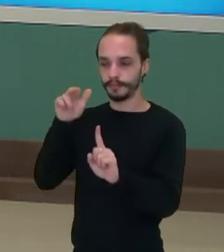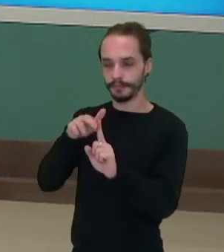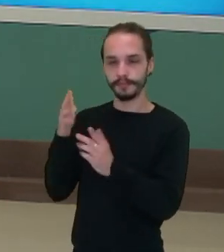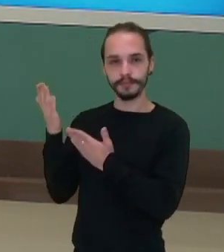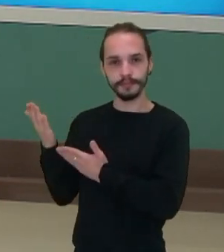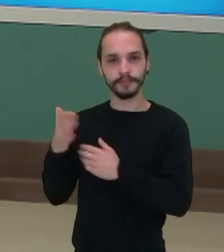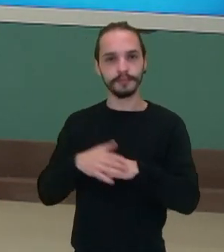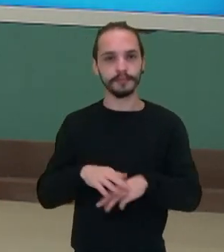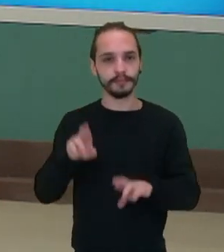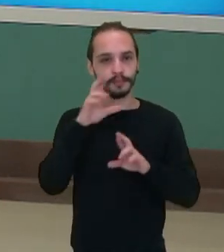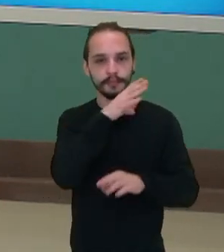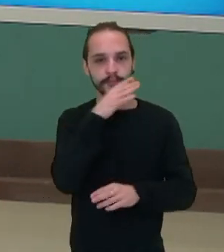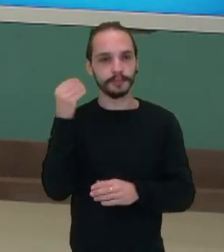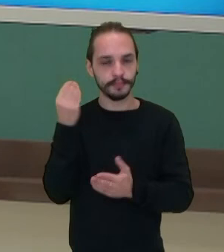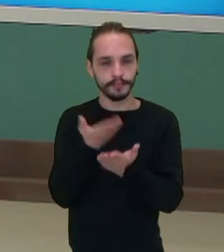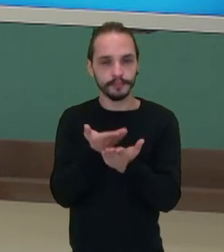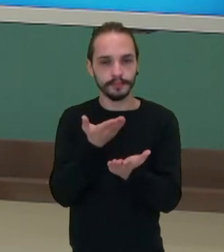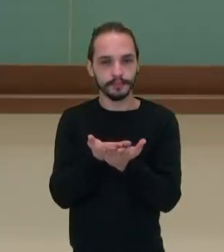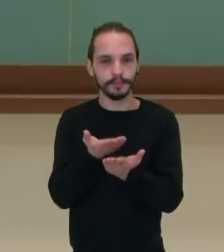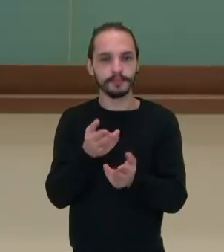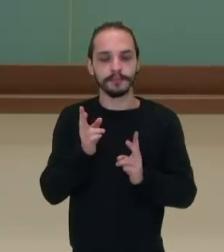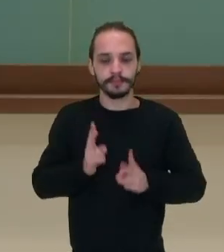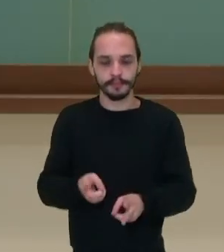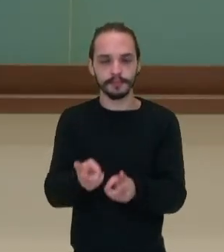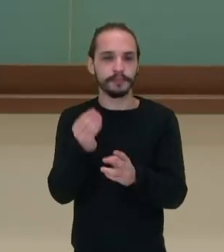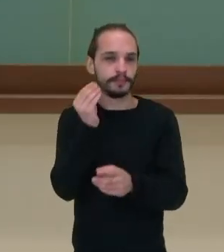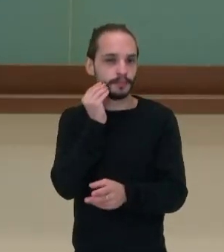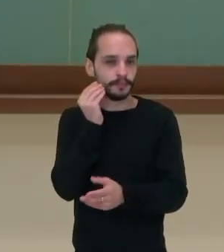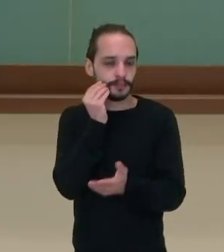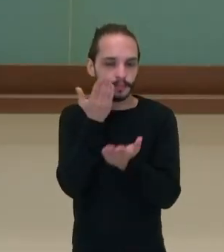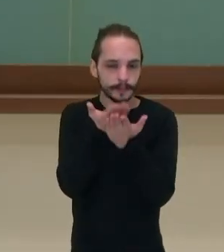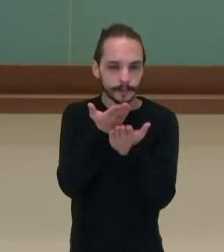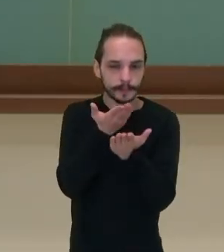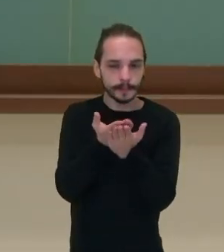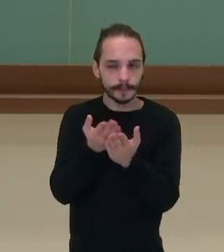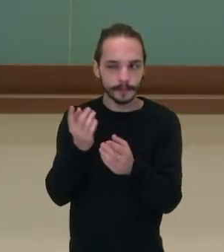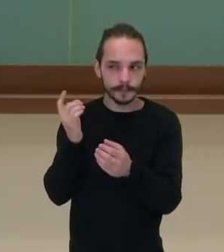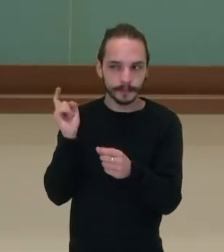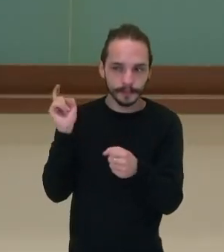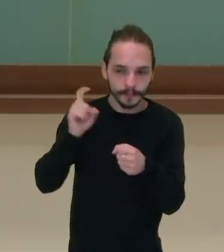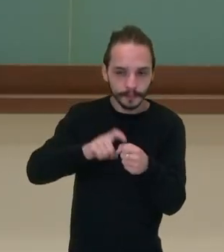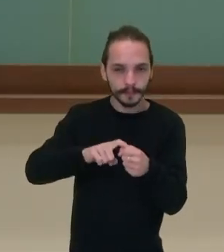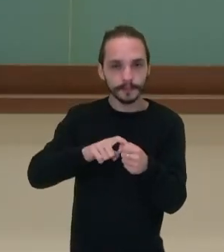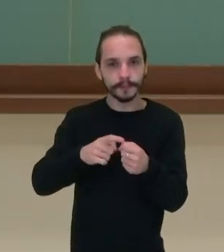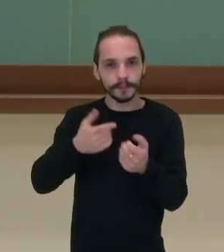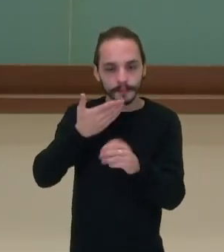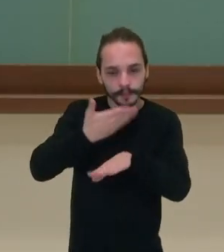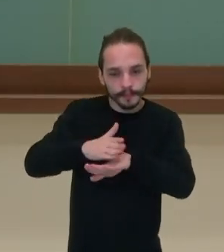eu espero que vocês tenham gostado dessa aula. Sempre dê uma olhadinha, refaça os exercícios aqui,